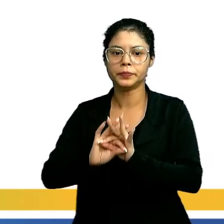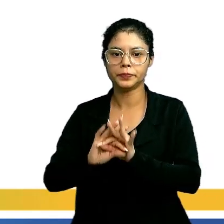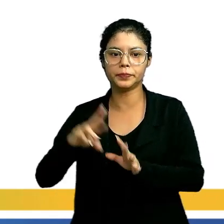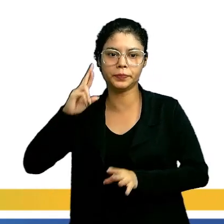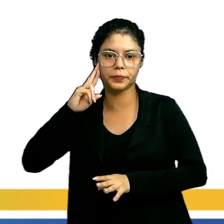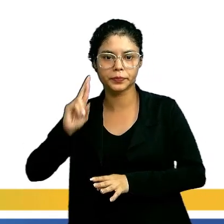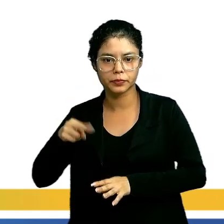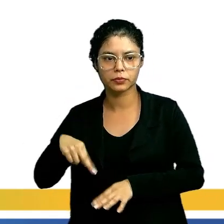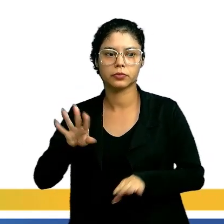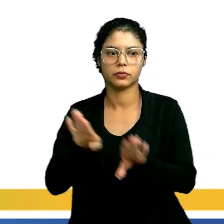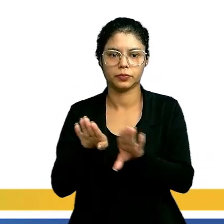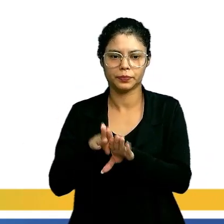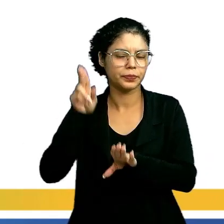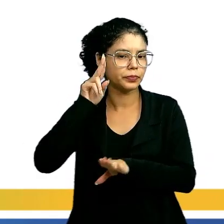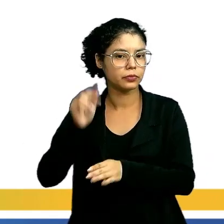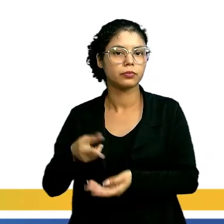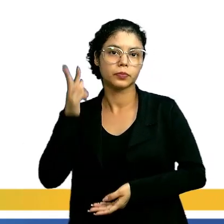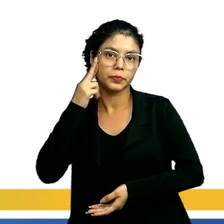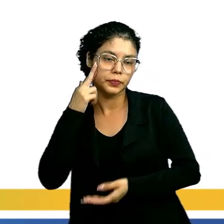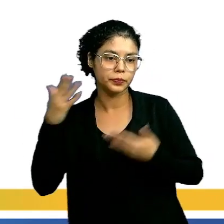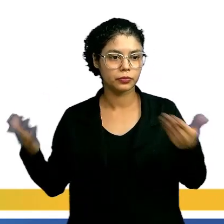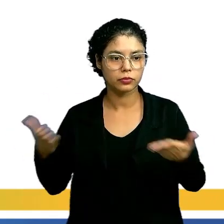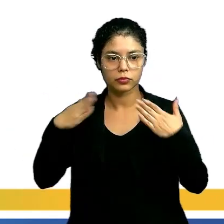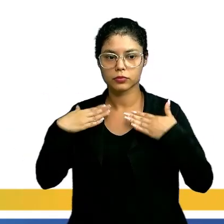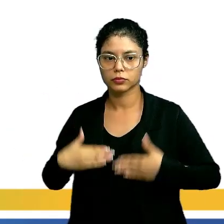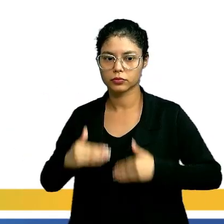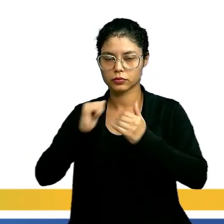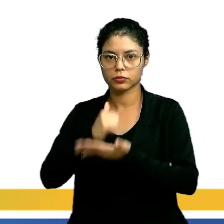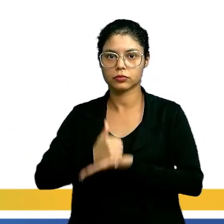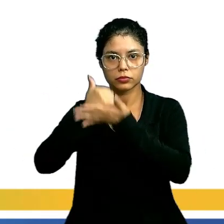normal exercida pela superfície de apoio sobre o corpo.